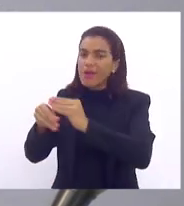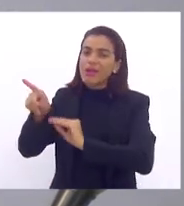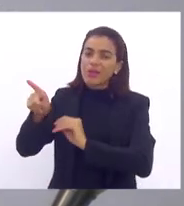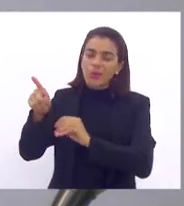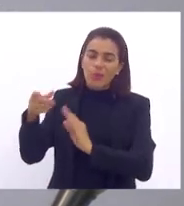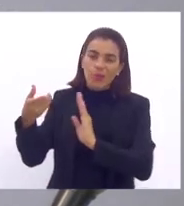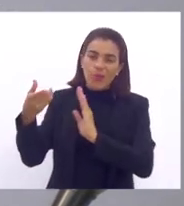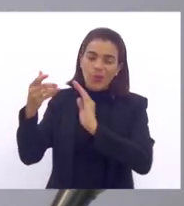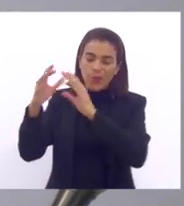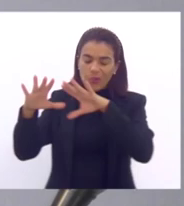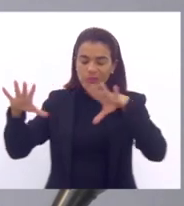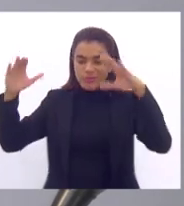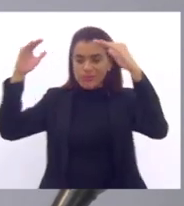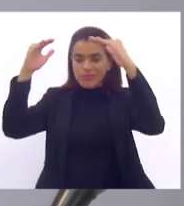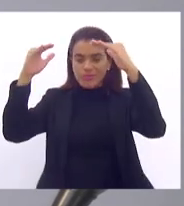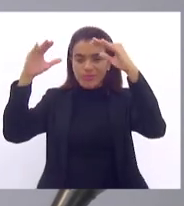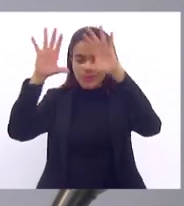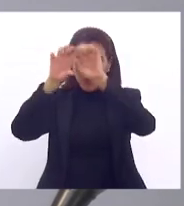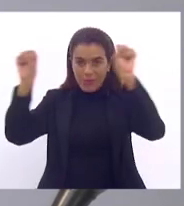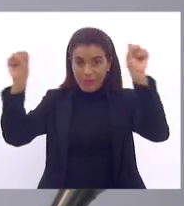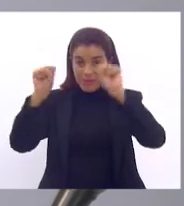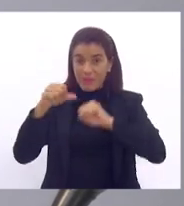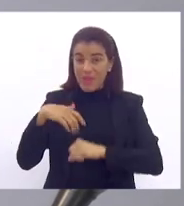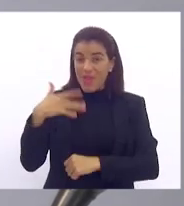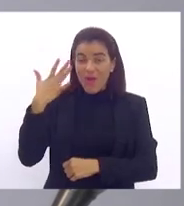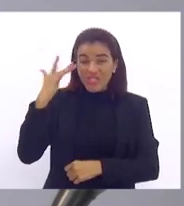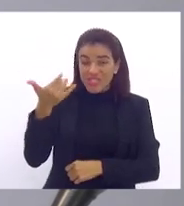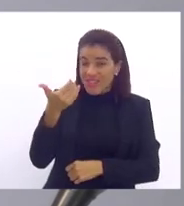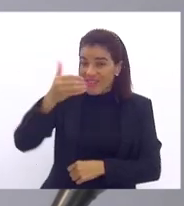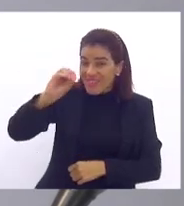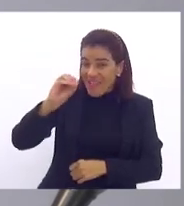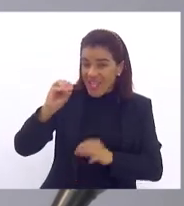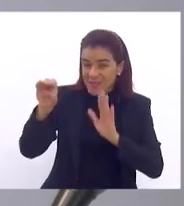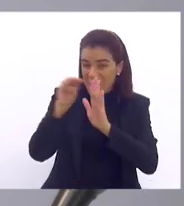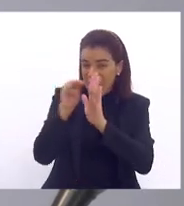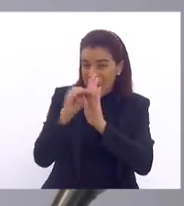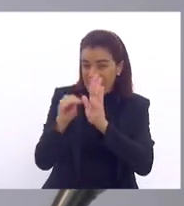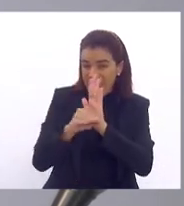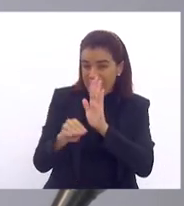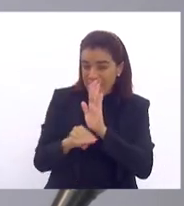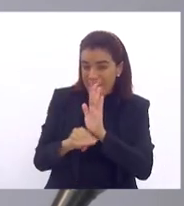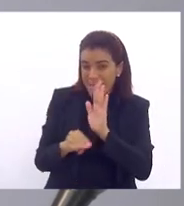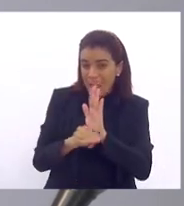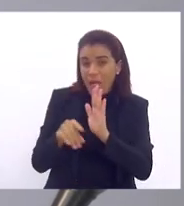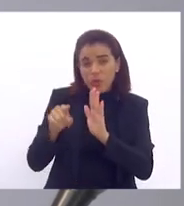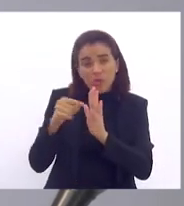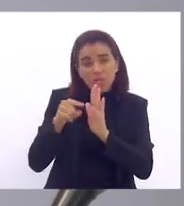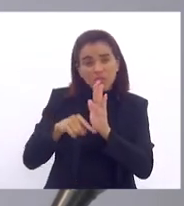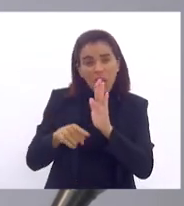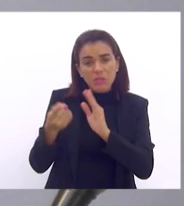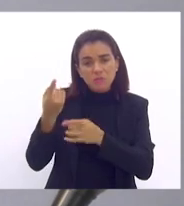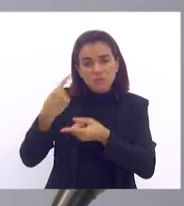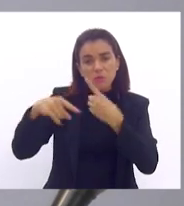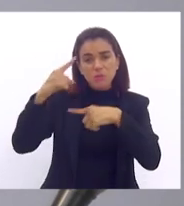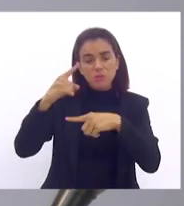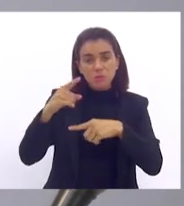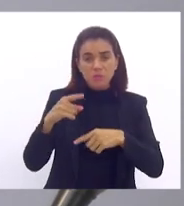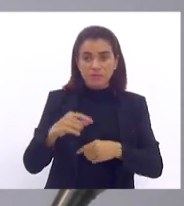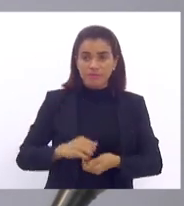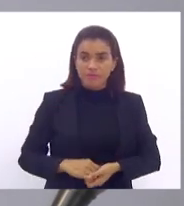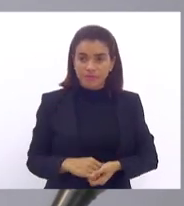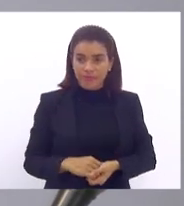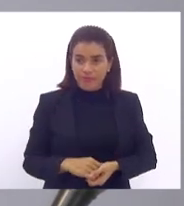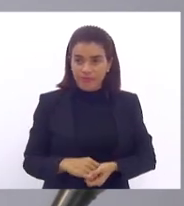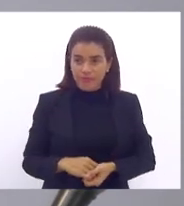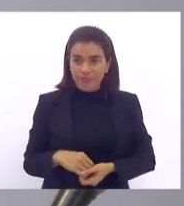par e passe deve ter tido umas 10 arguições e todas elas superadas a gente